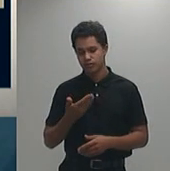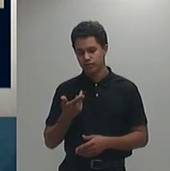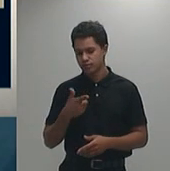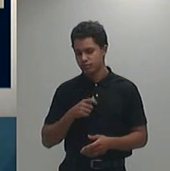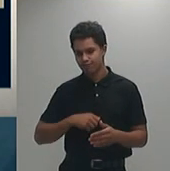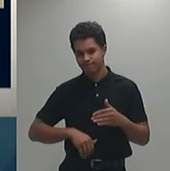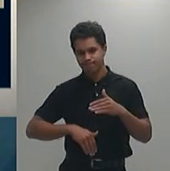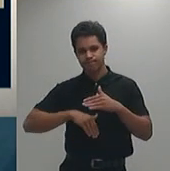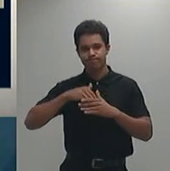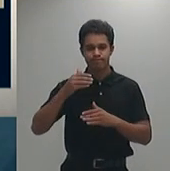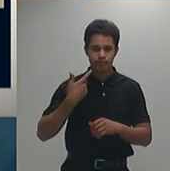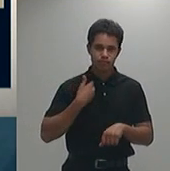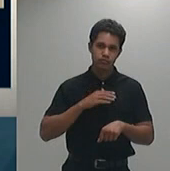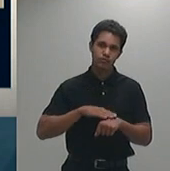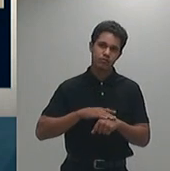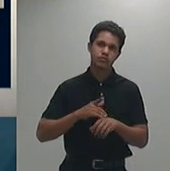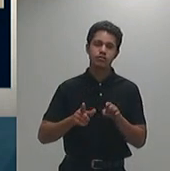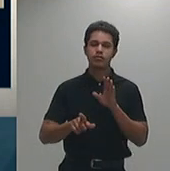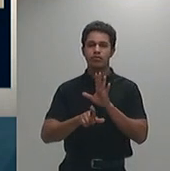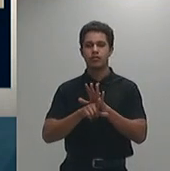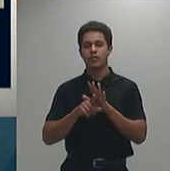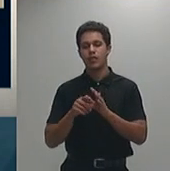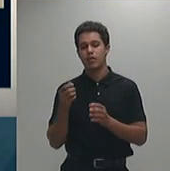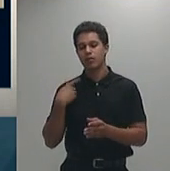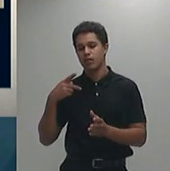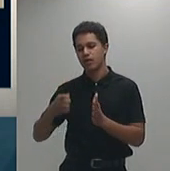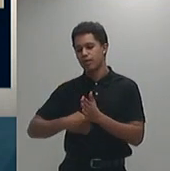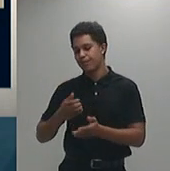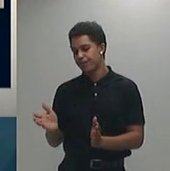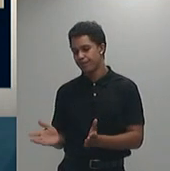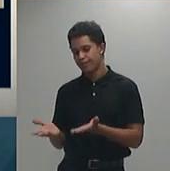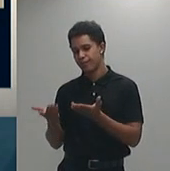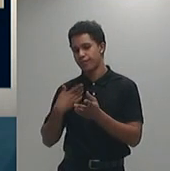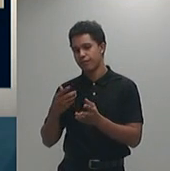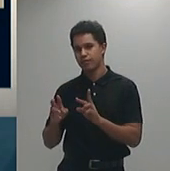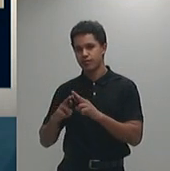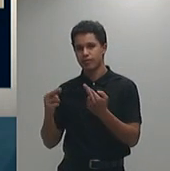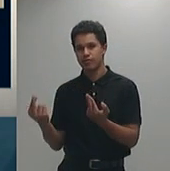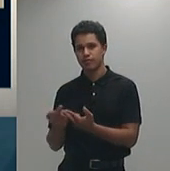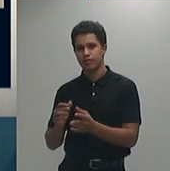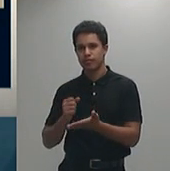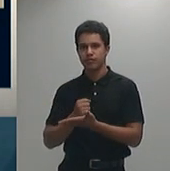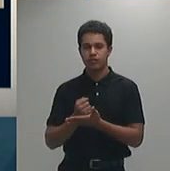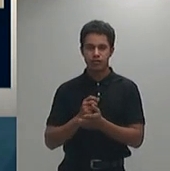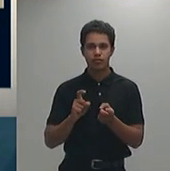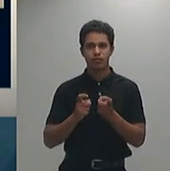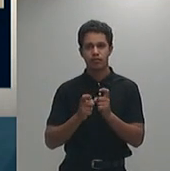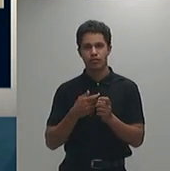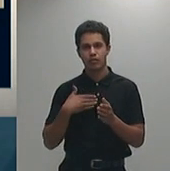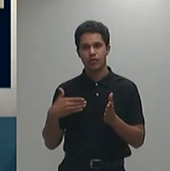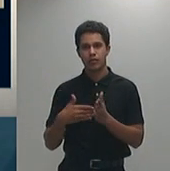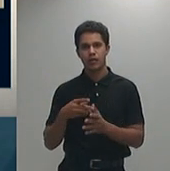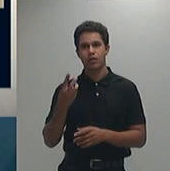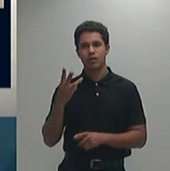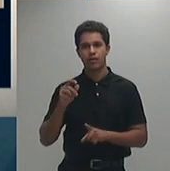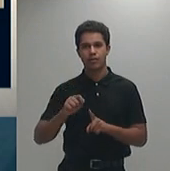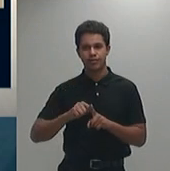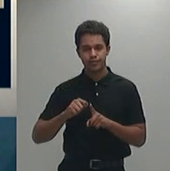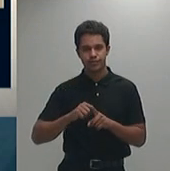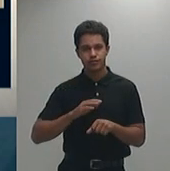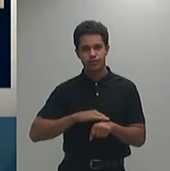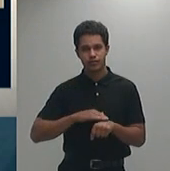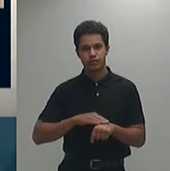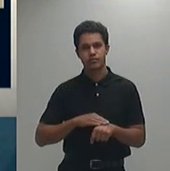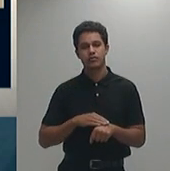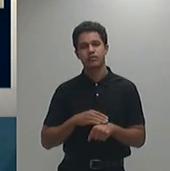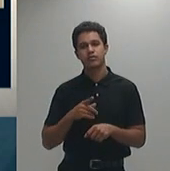a companhia promoveu ação de responsabilidade social dos administradores e controladores de três meses contados da deliberação autorizativa na Assembleia os